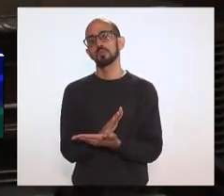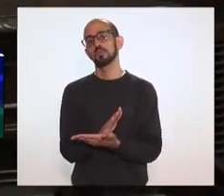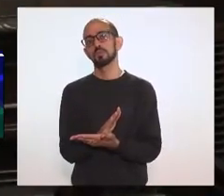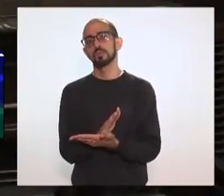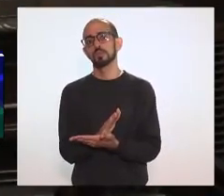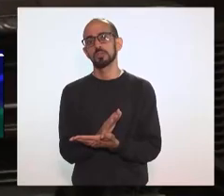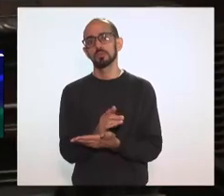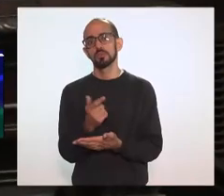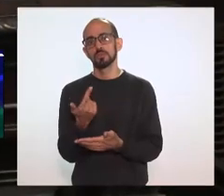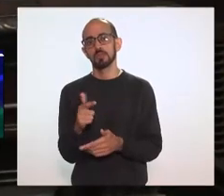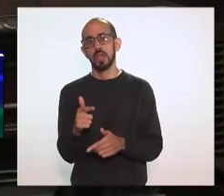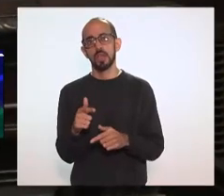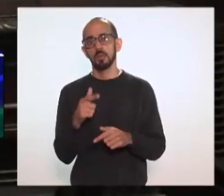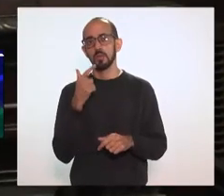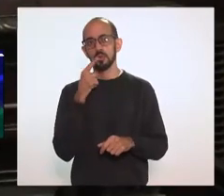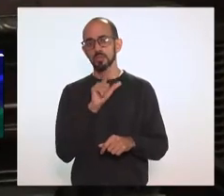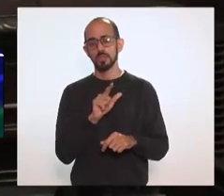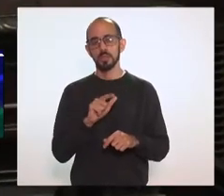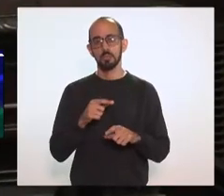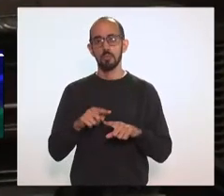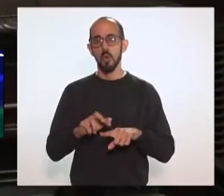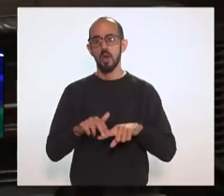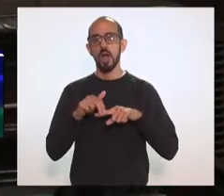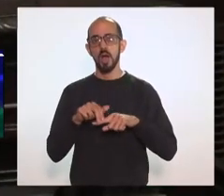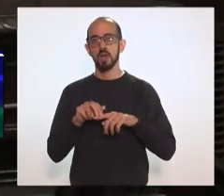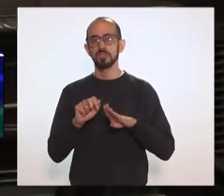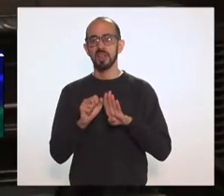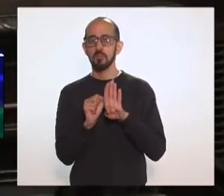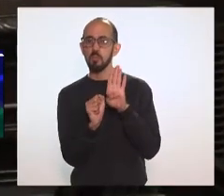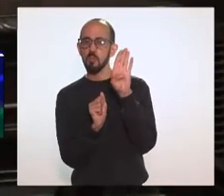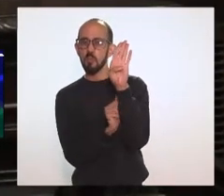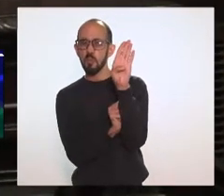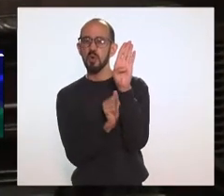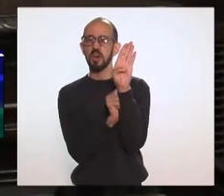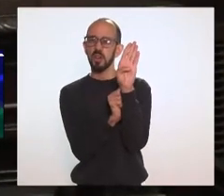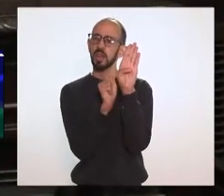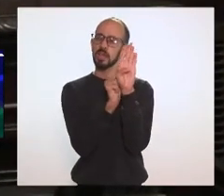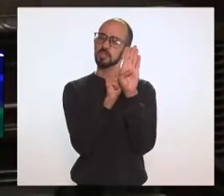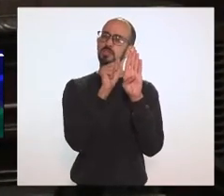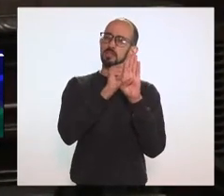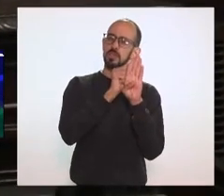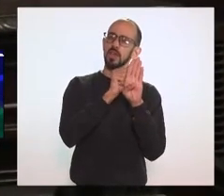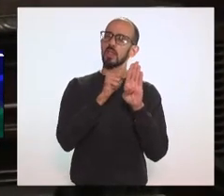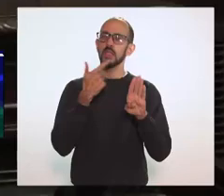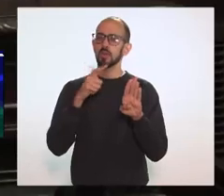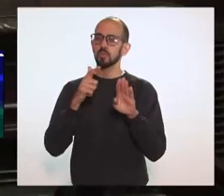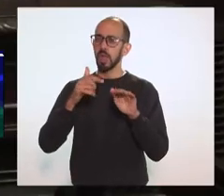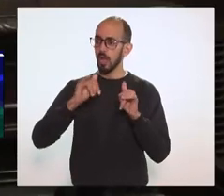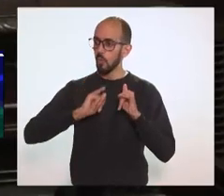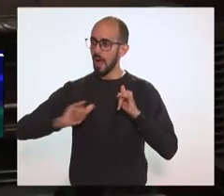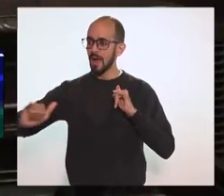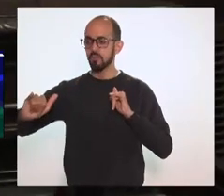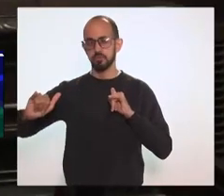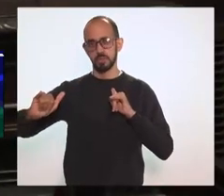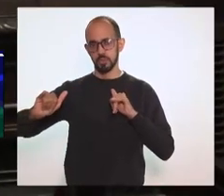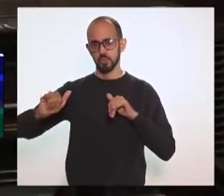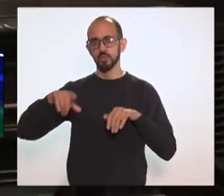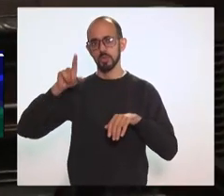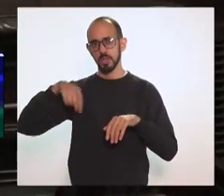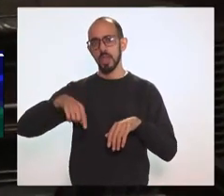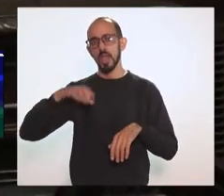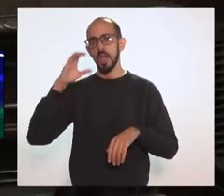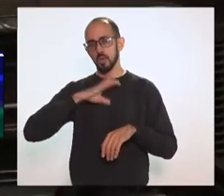burocracia, face à falta de celeridade, ele não recebe a notificação de uma medida que deveria ser uma medida de